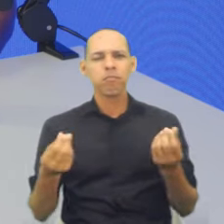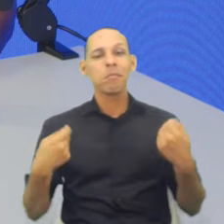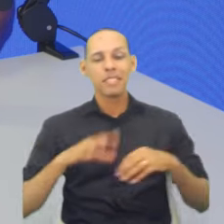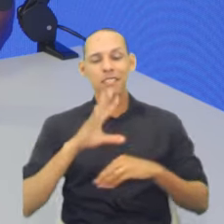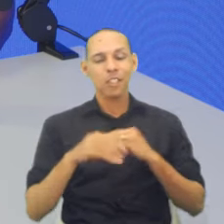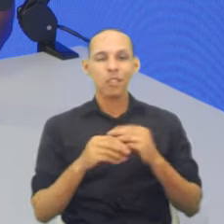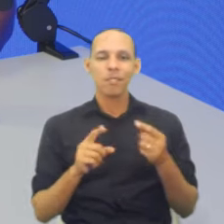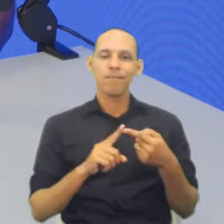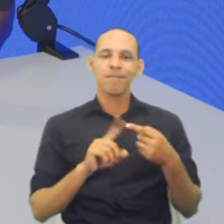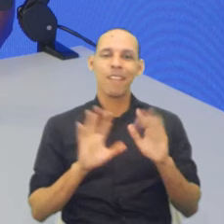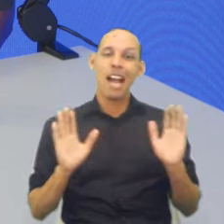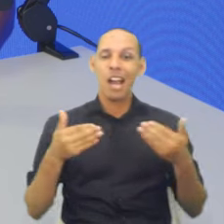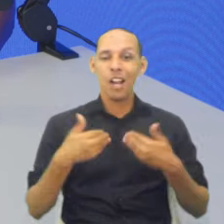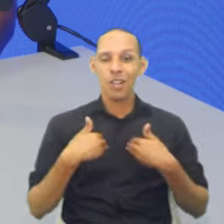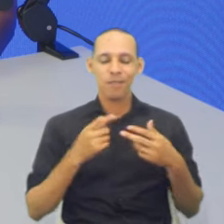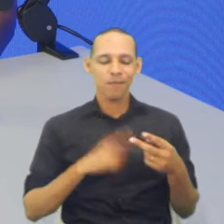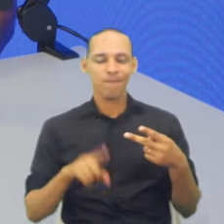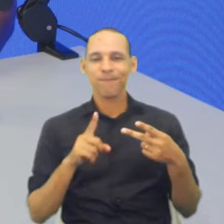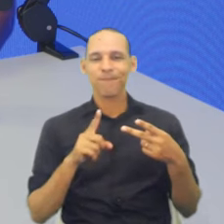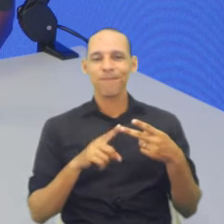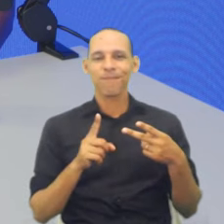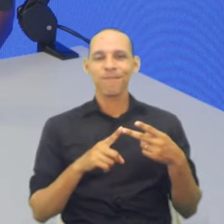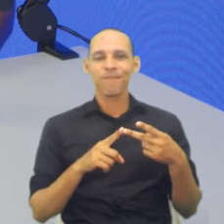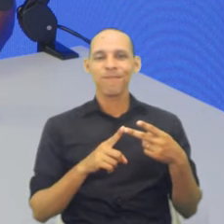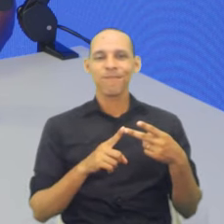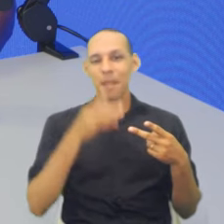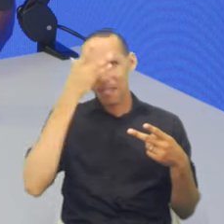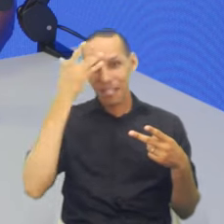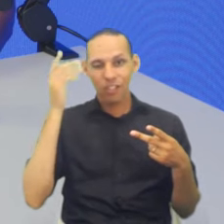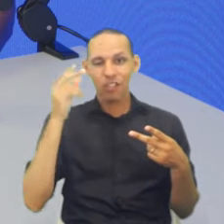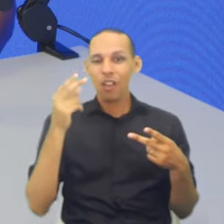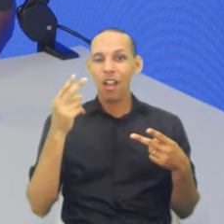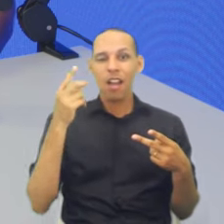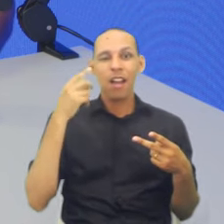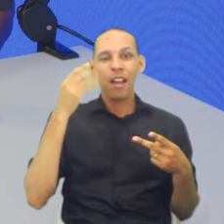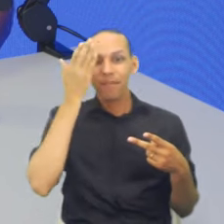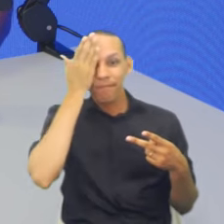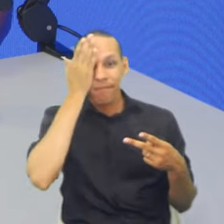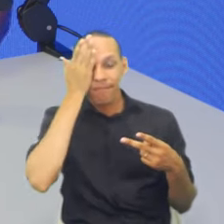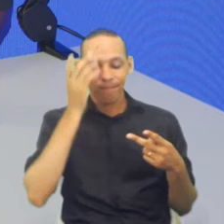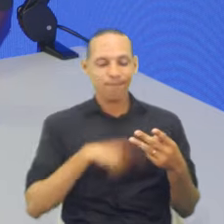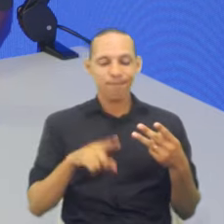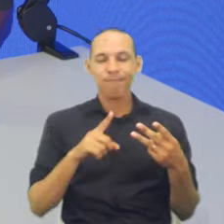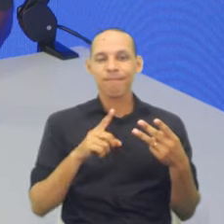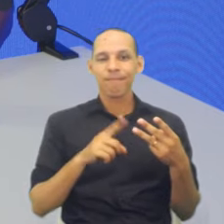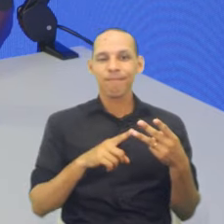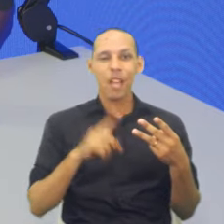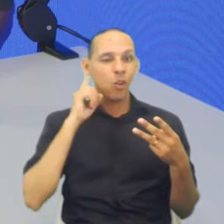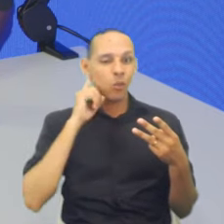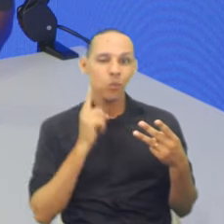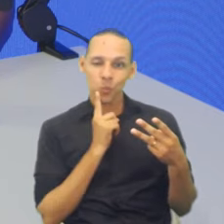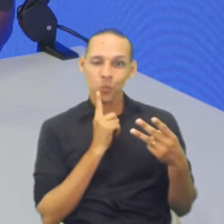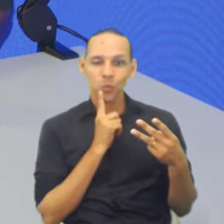autistas que não eram inclusas precisamos incluir pessoas com deficiência visual monocular que ainda não eram inclusas agora deficiência auditiva